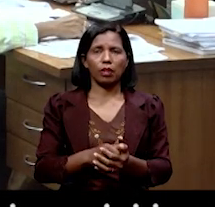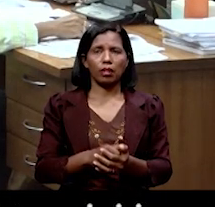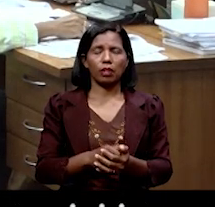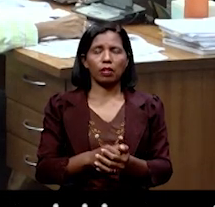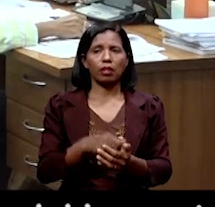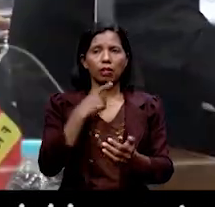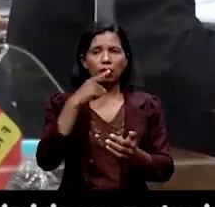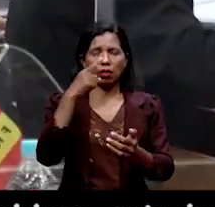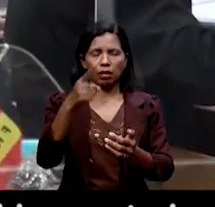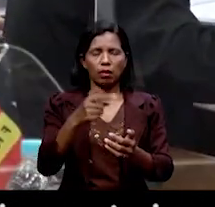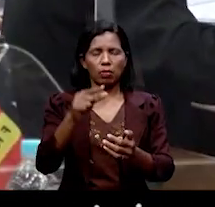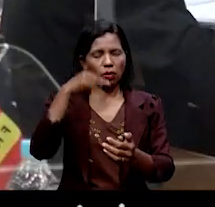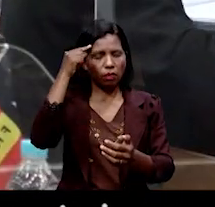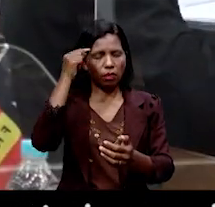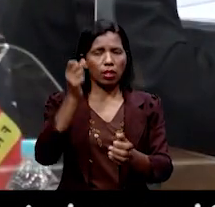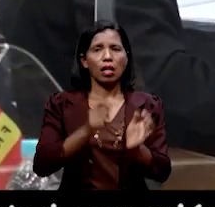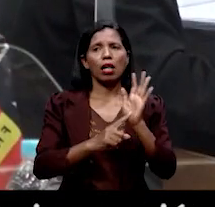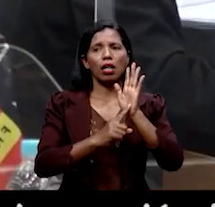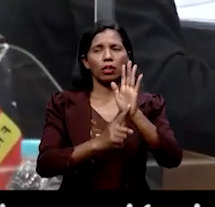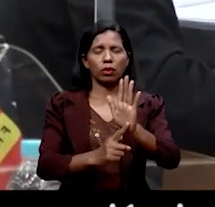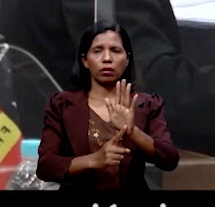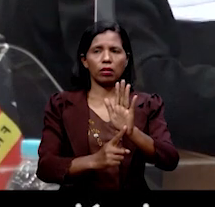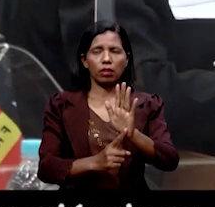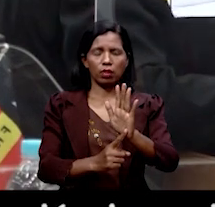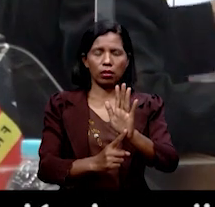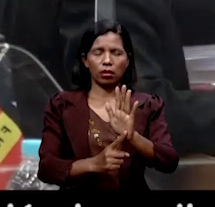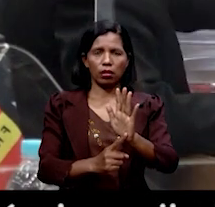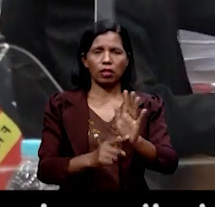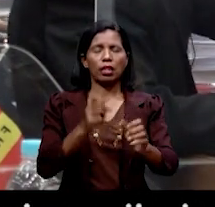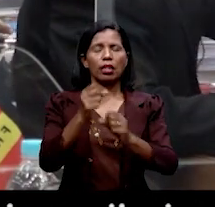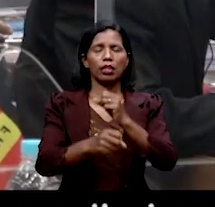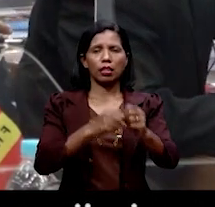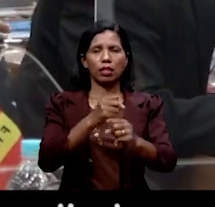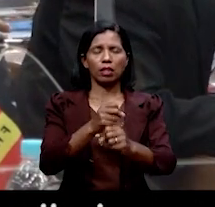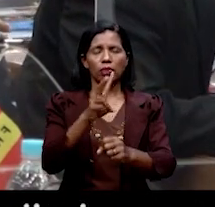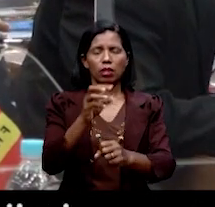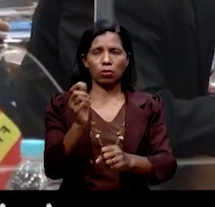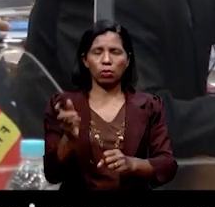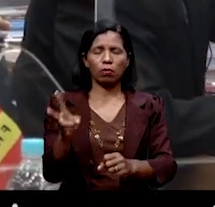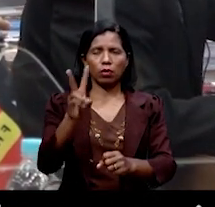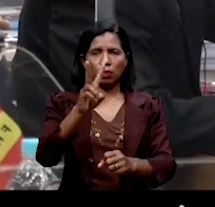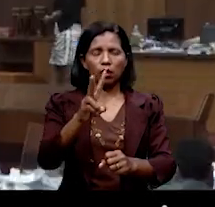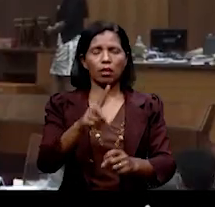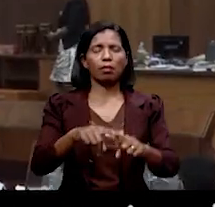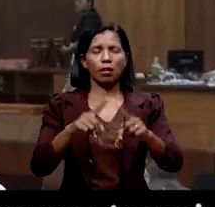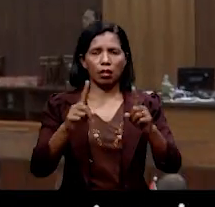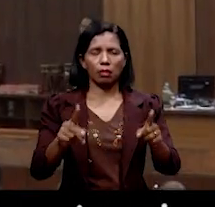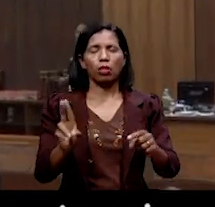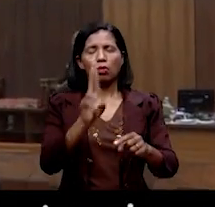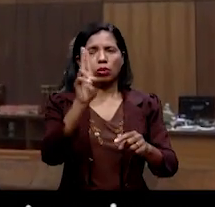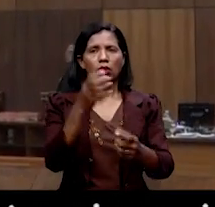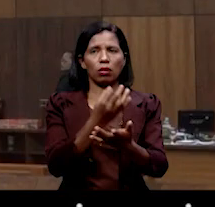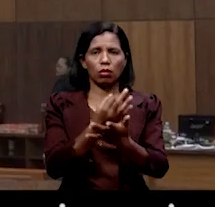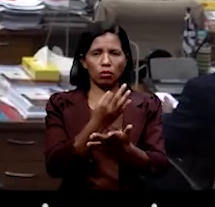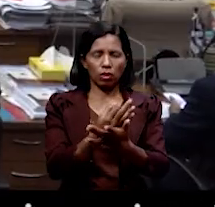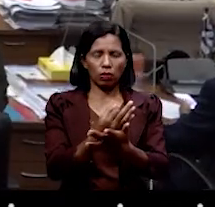aprecia o governo, mas que a soro pandemia global, no calamidade, e a Tinangri Honrua, Rua Nulo, Resenida, maibê consegue executa Orçamento